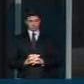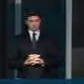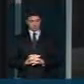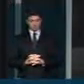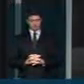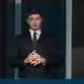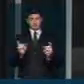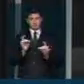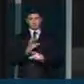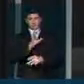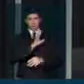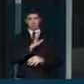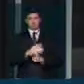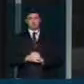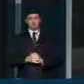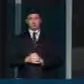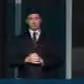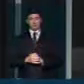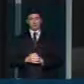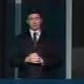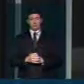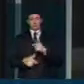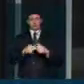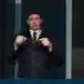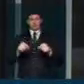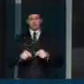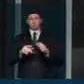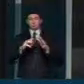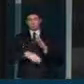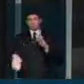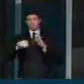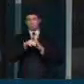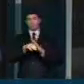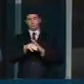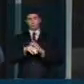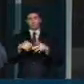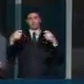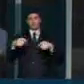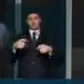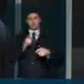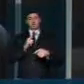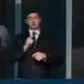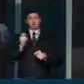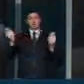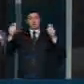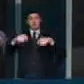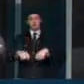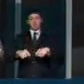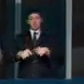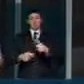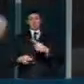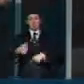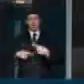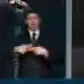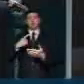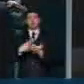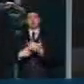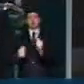Para concluir, essas ações, todas elas, requerem uma capacidade de articulação